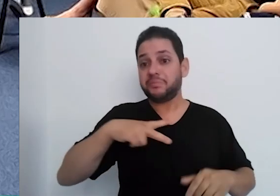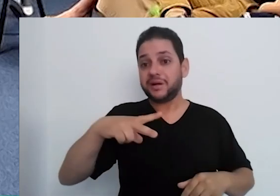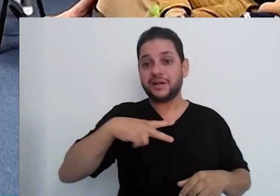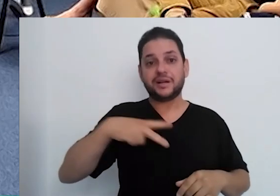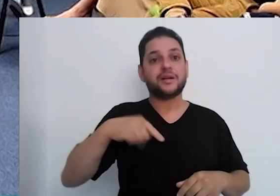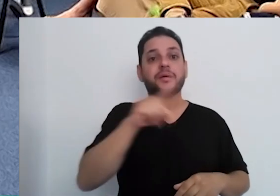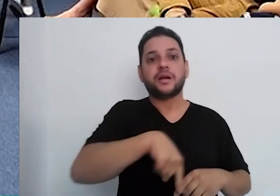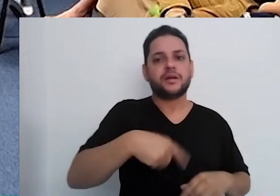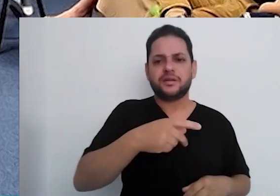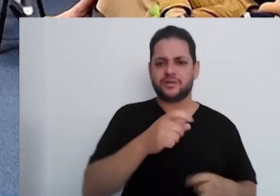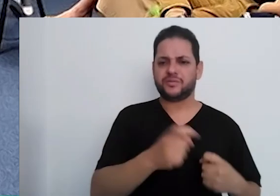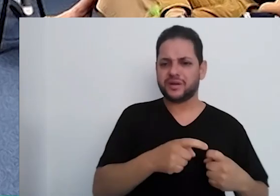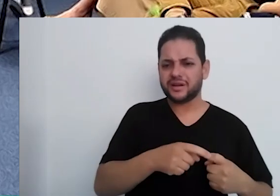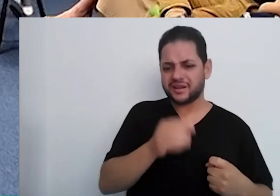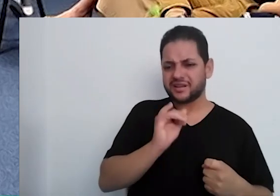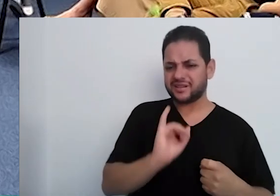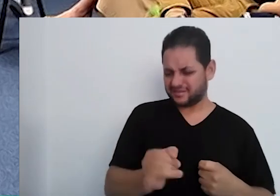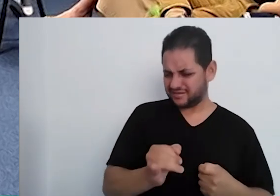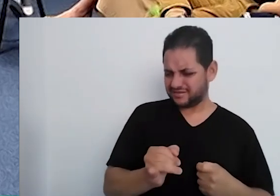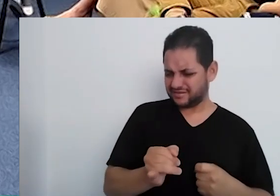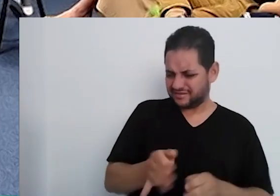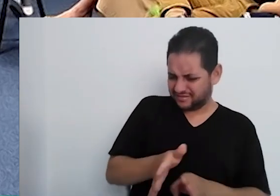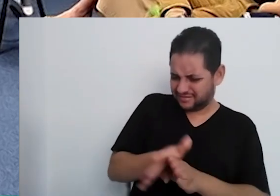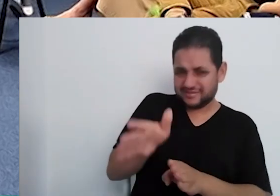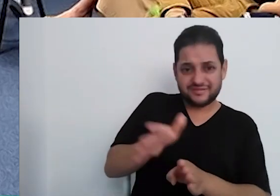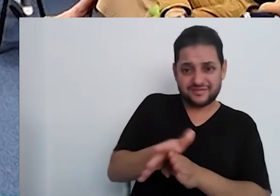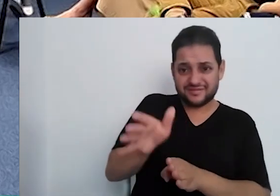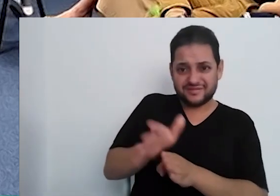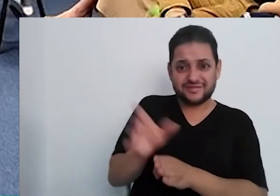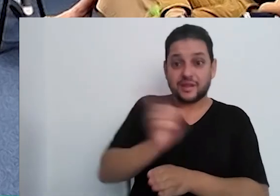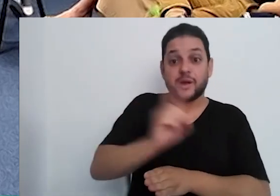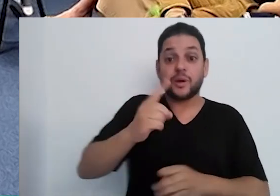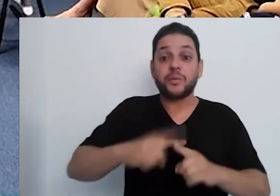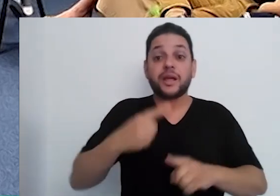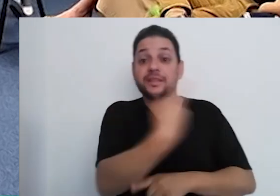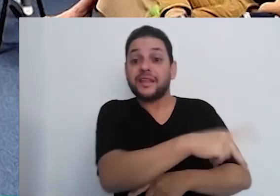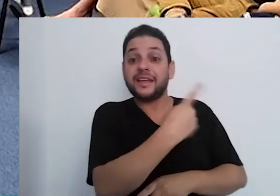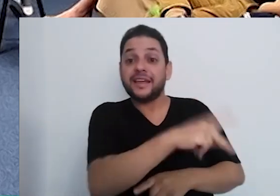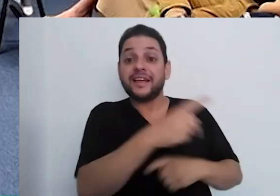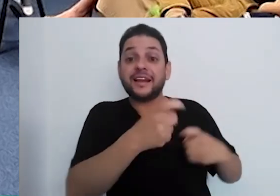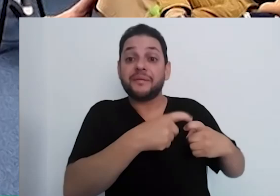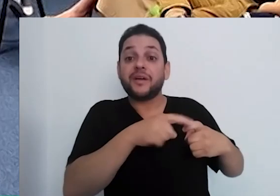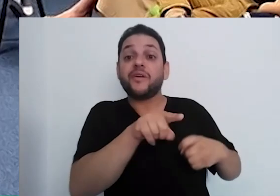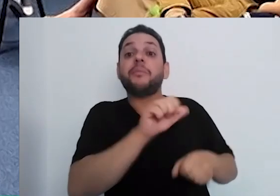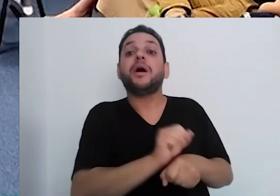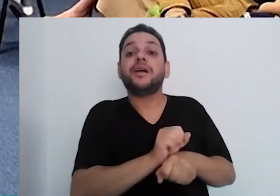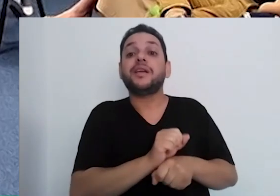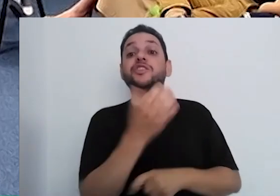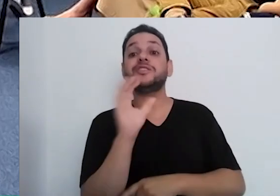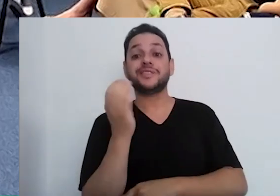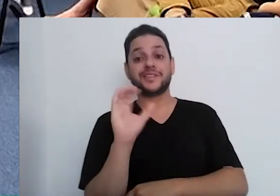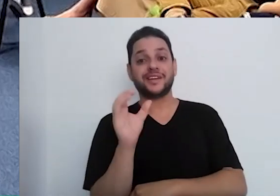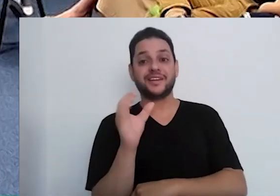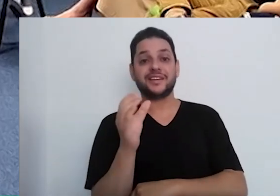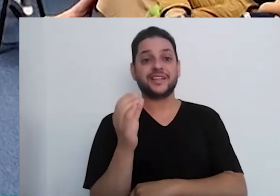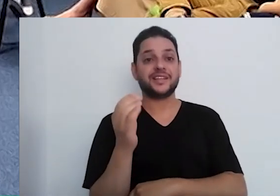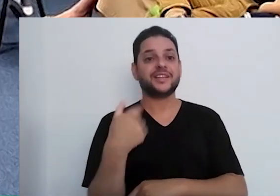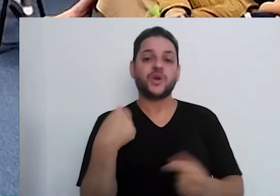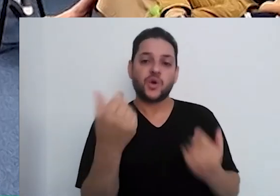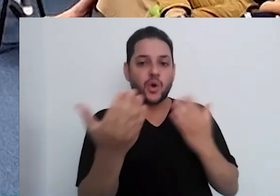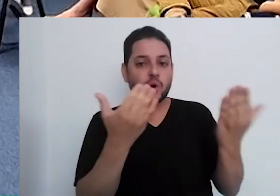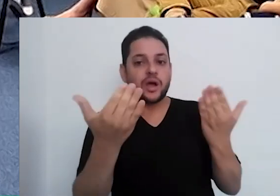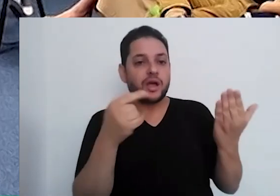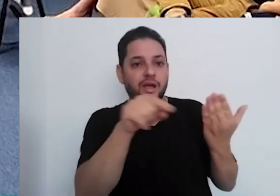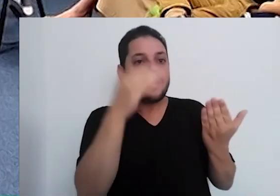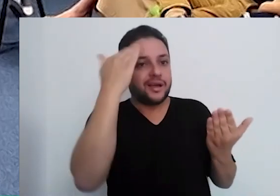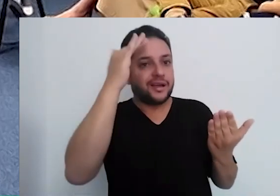fale isso porque você espera do médico a parte científica então voltando assim e comparando eu entendo muito bem o que você tá falando a